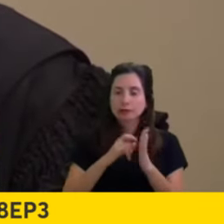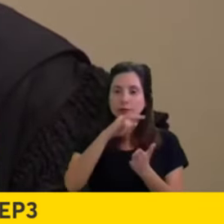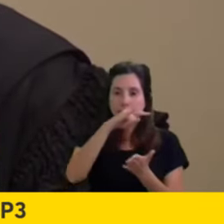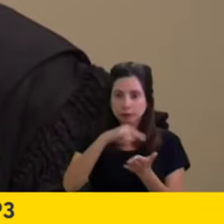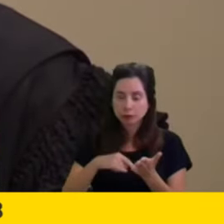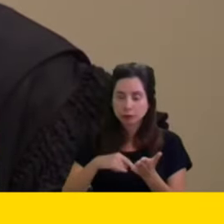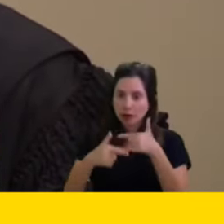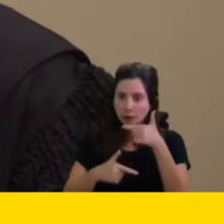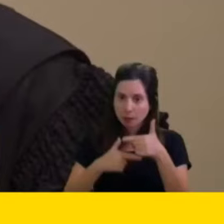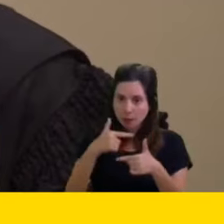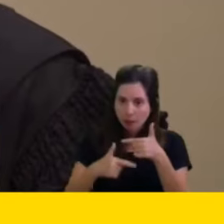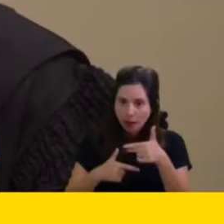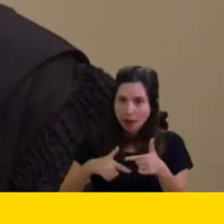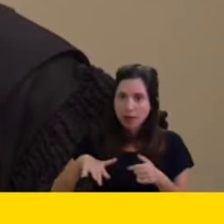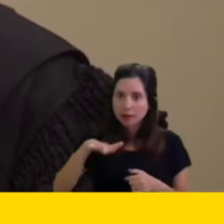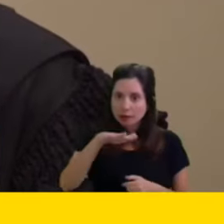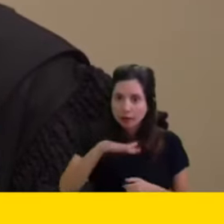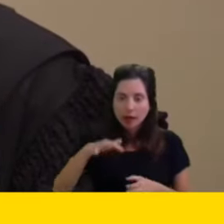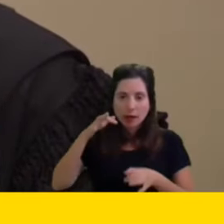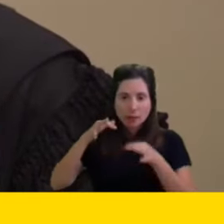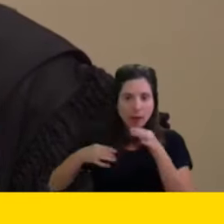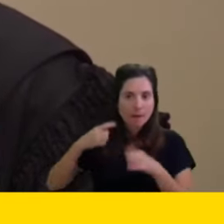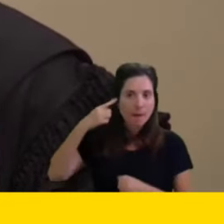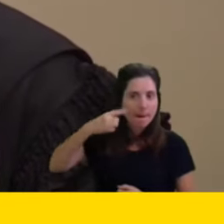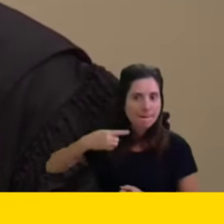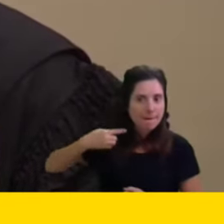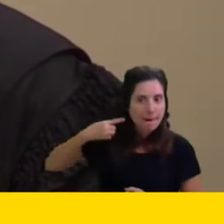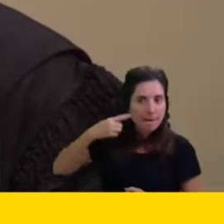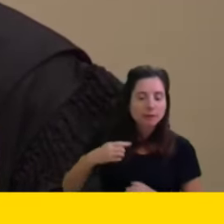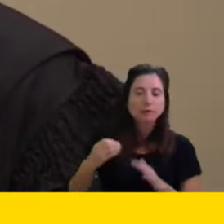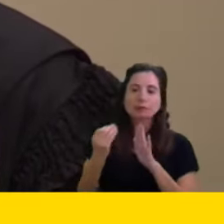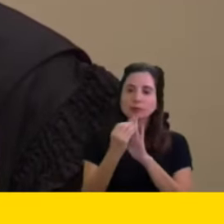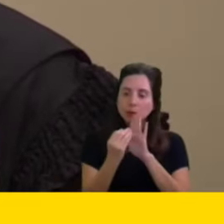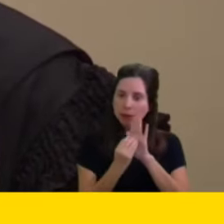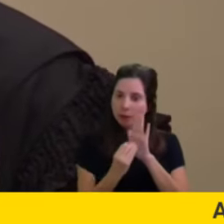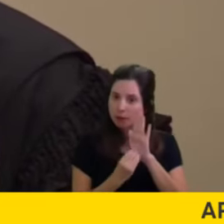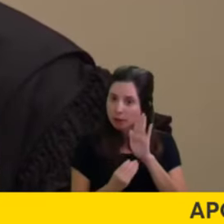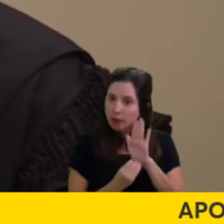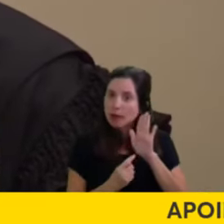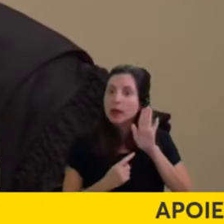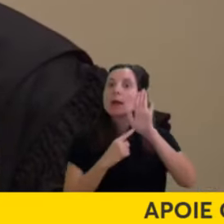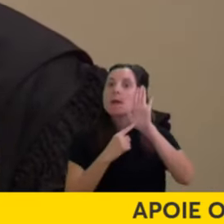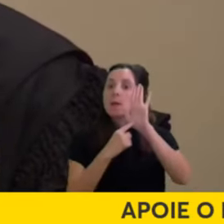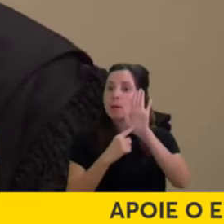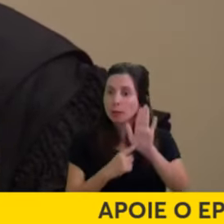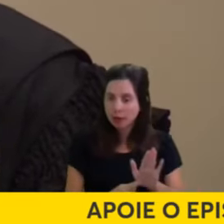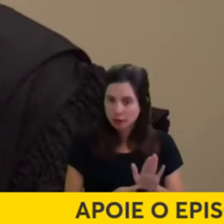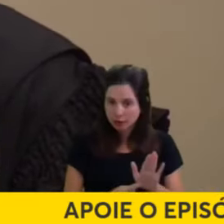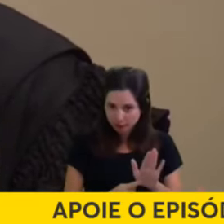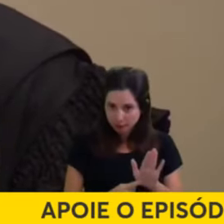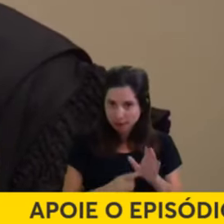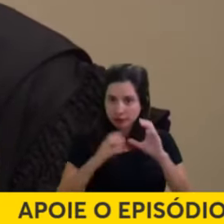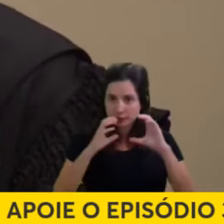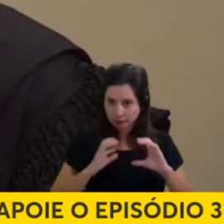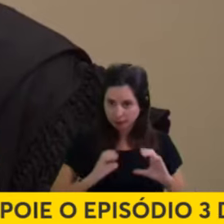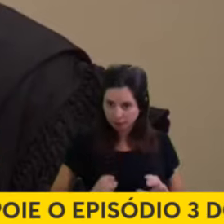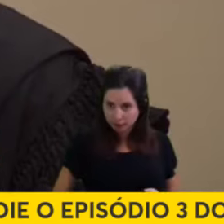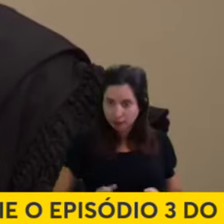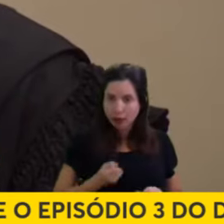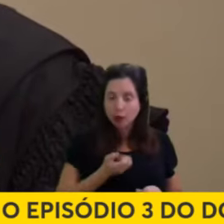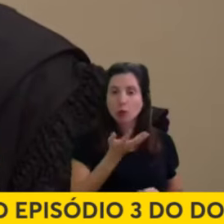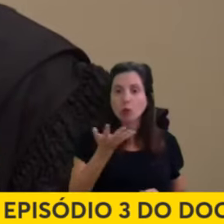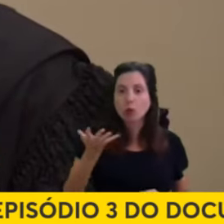para defesa de candidatos de terceiros filiados no âmbito dessa Justiça Quando demonstrado que a conduta judicialmente apurada tem vinculação com a atividade